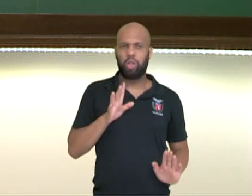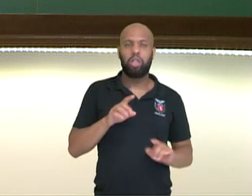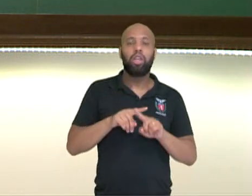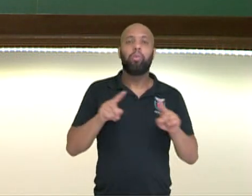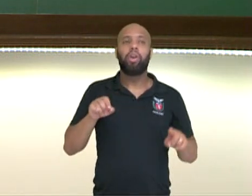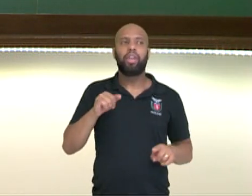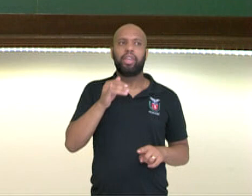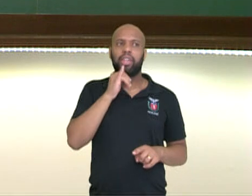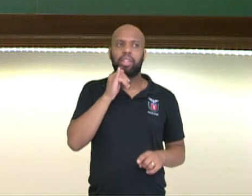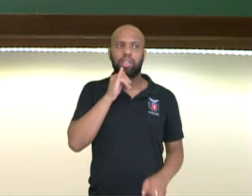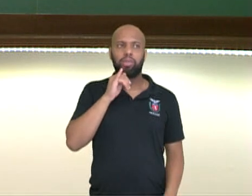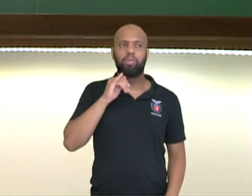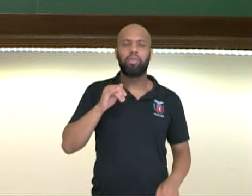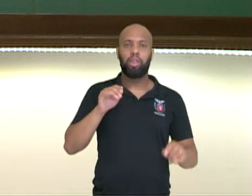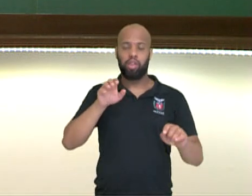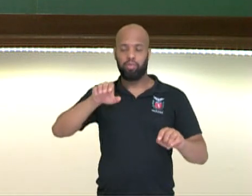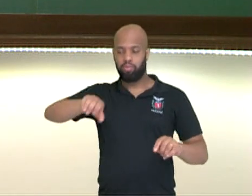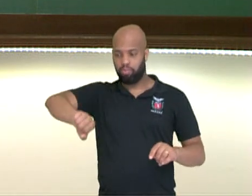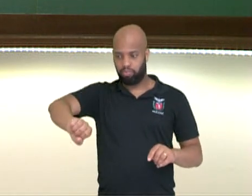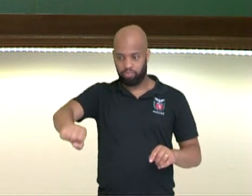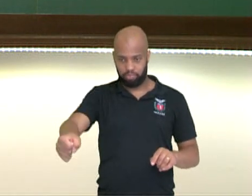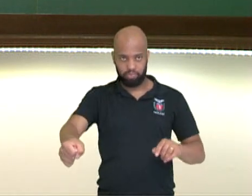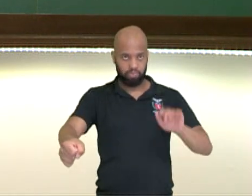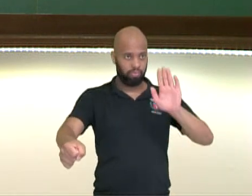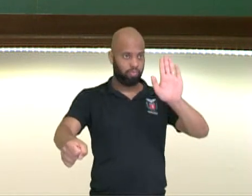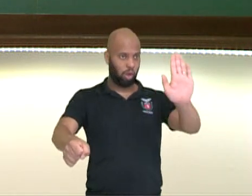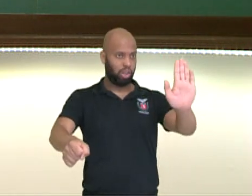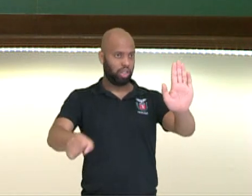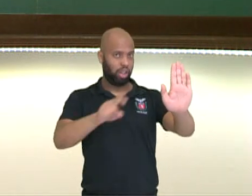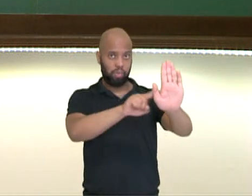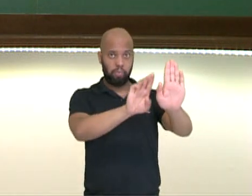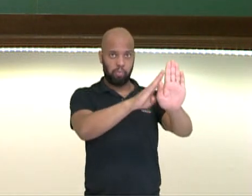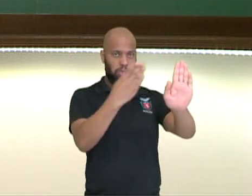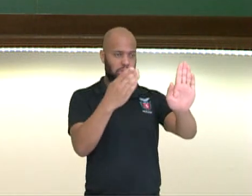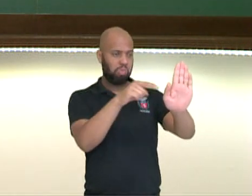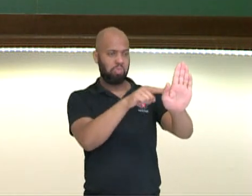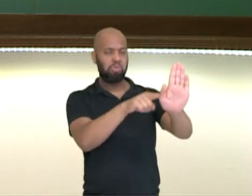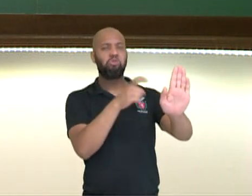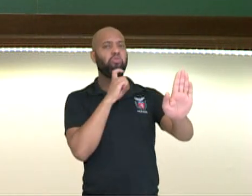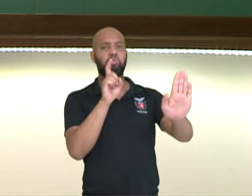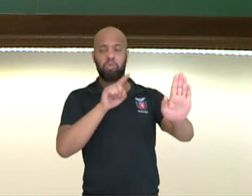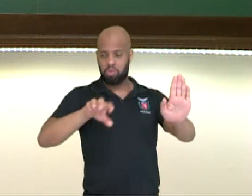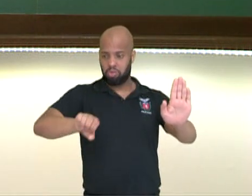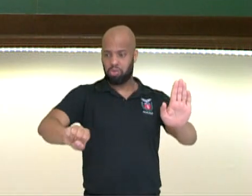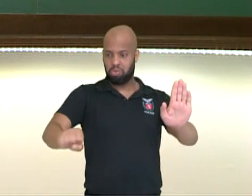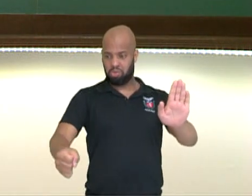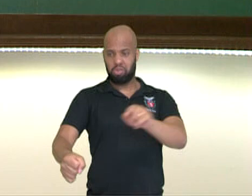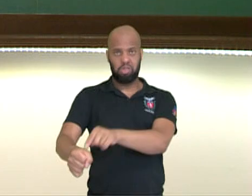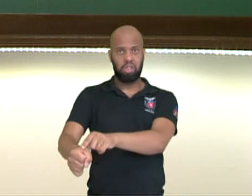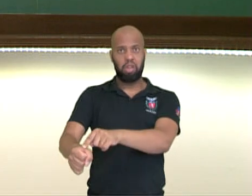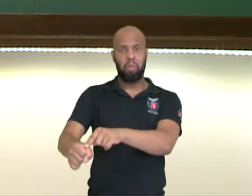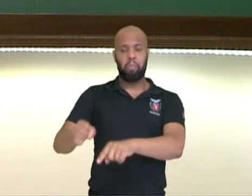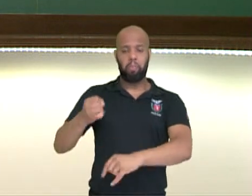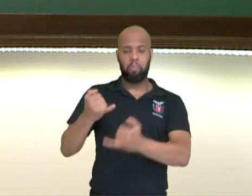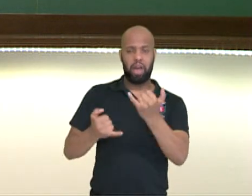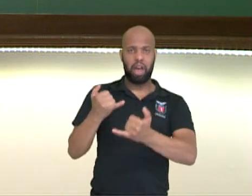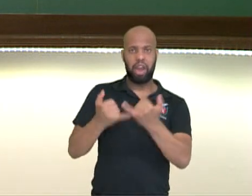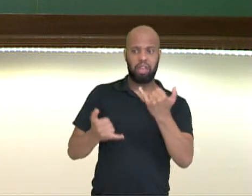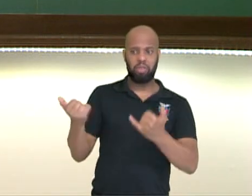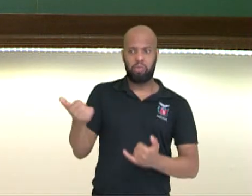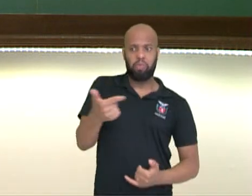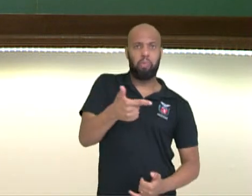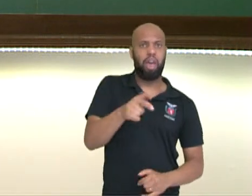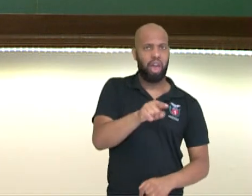porta, não parece gelado. Dá a impressão a você que a temperatura da fechadura não é a mesma da